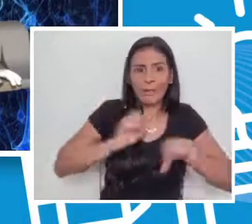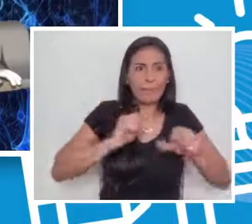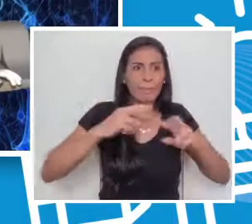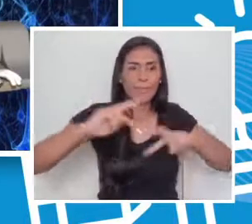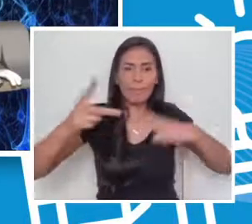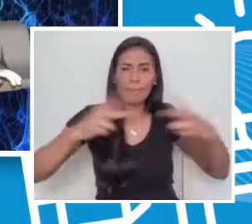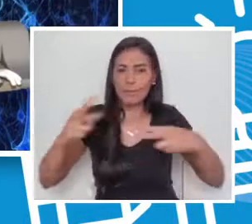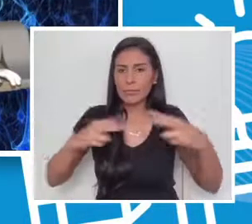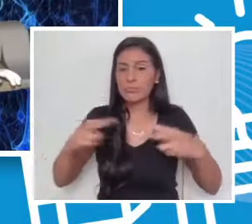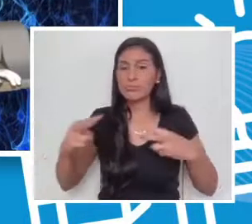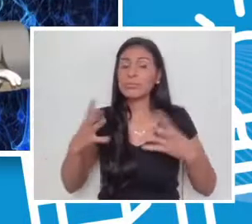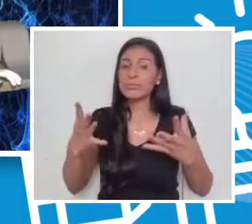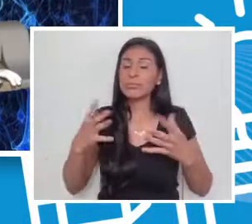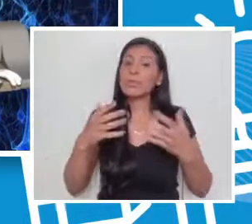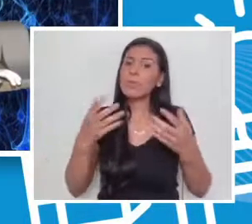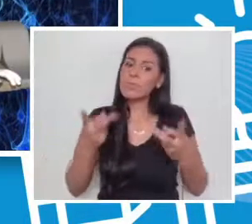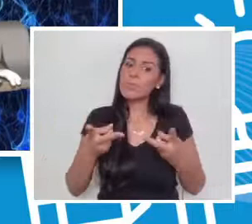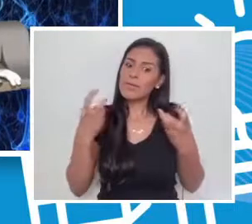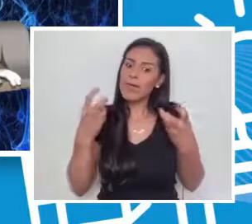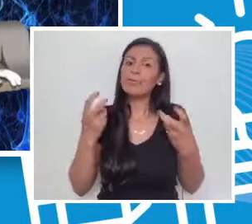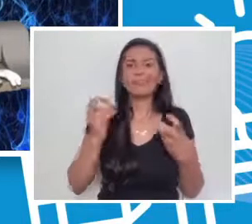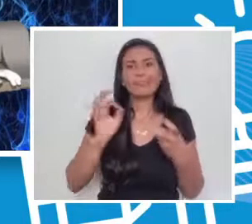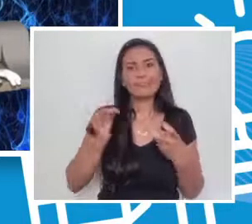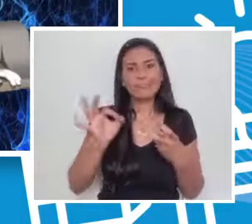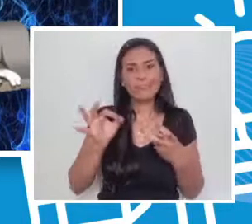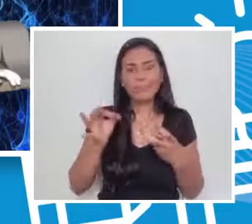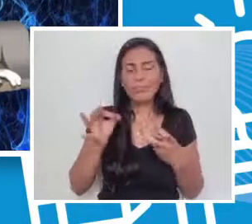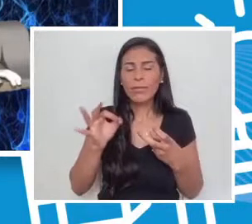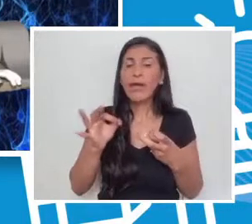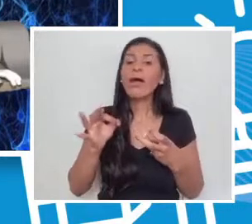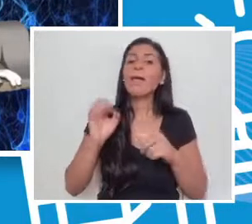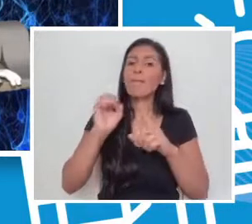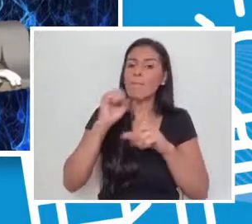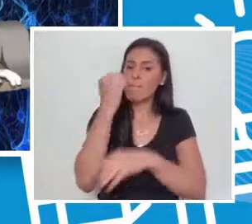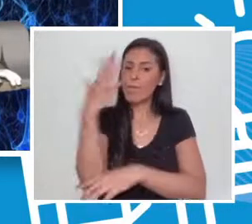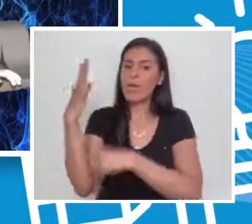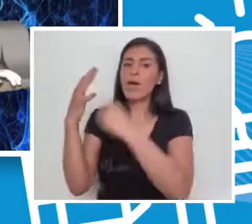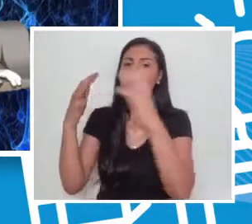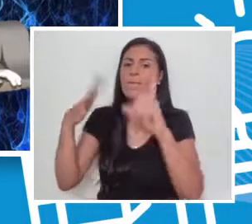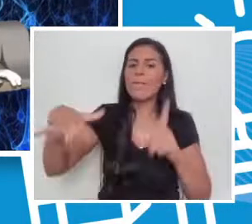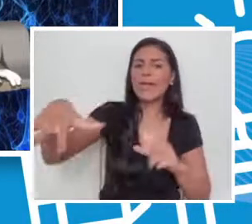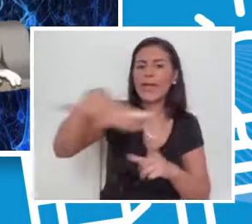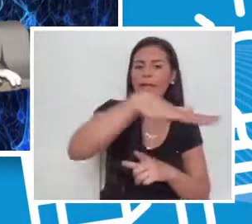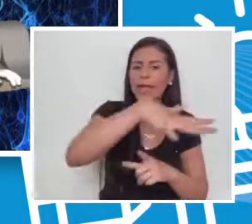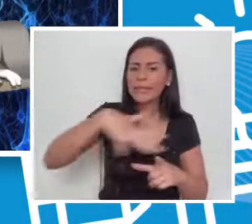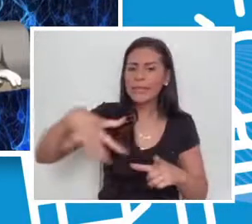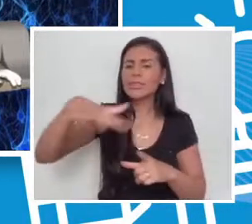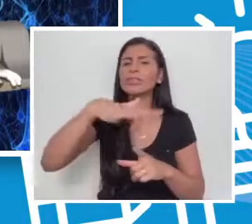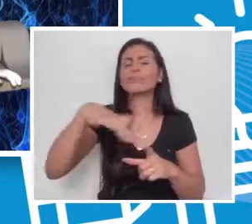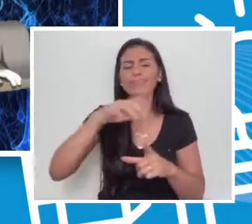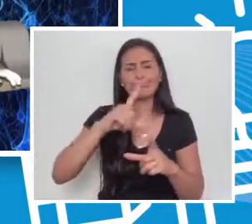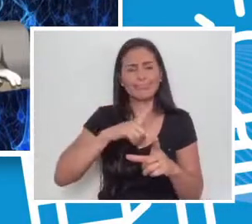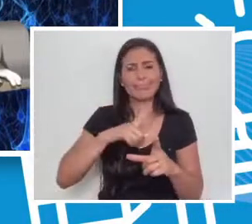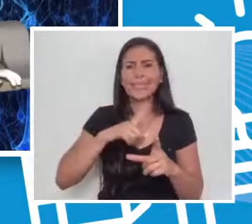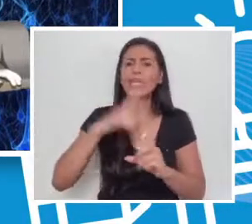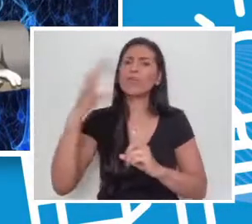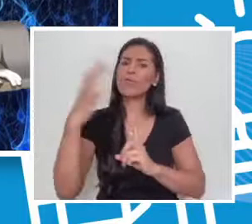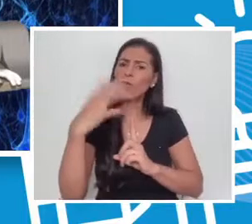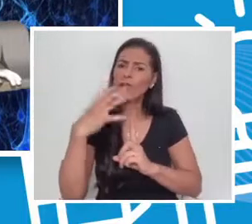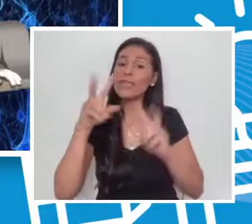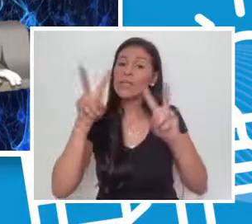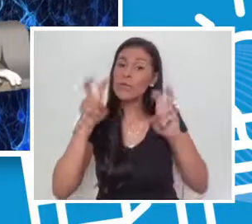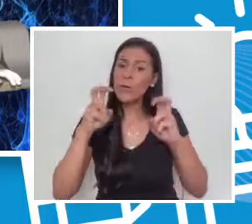meio ambiente influi sobre a aprendizagem, e a gente tem que estudar isso para mitigar as